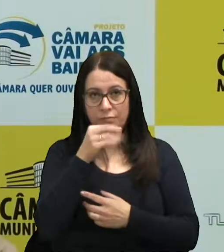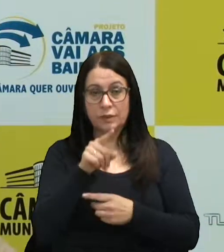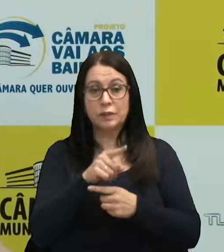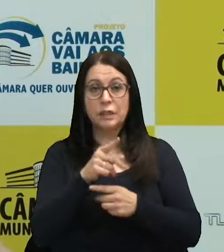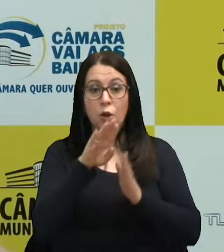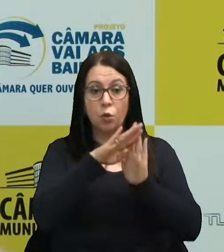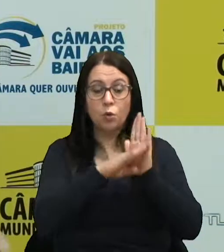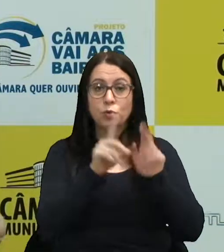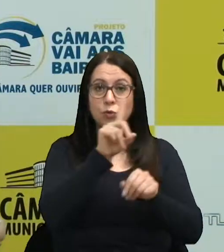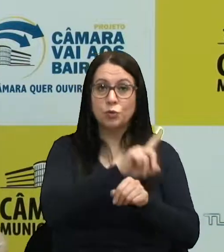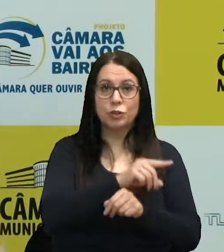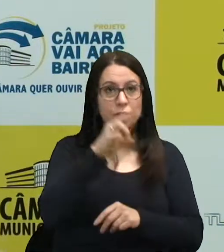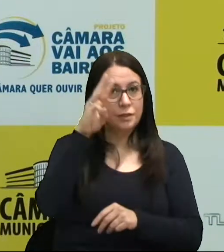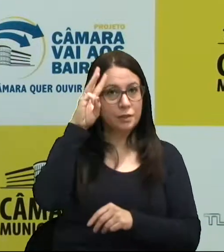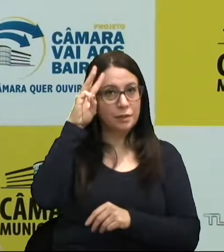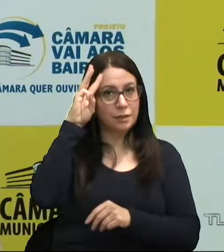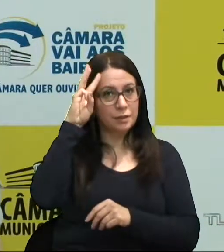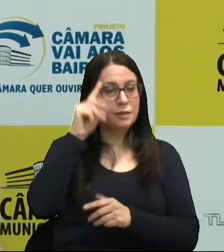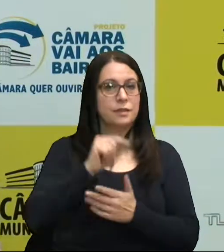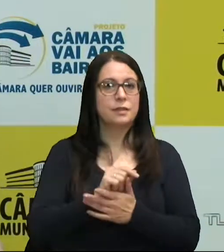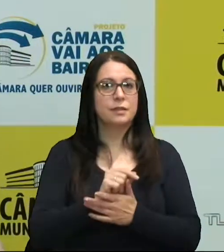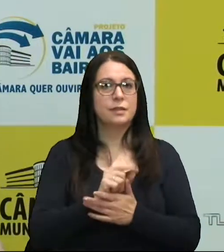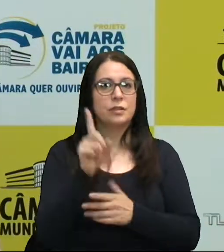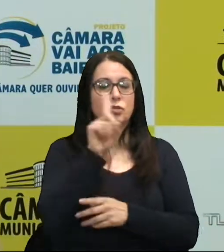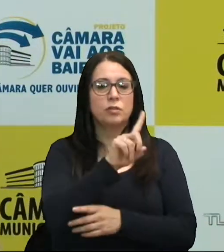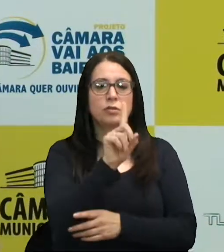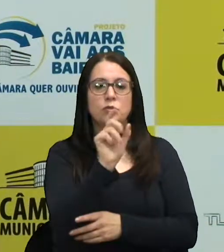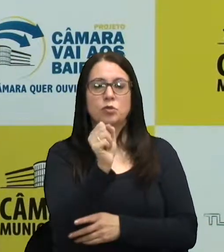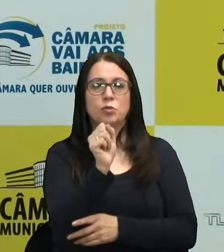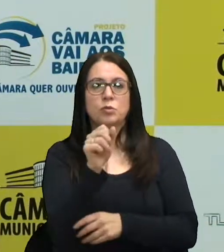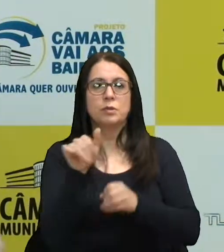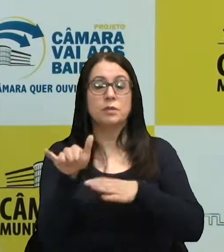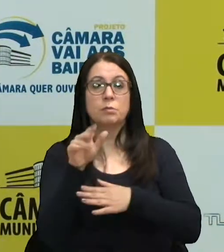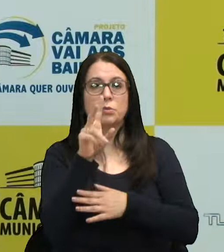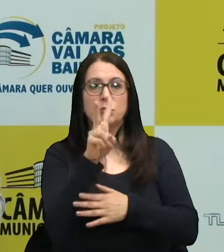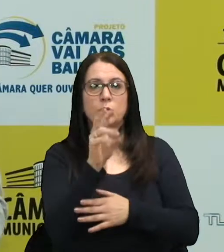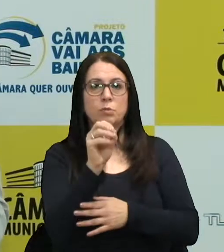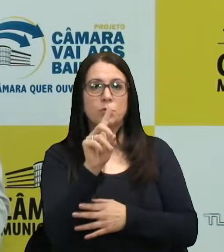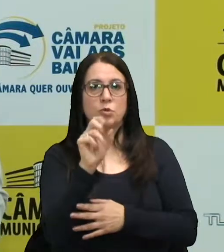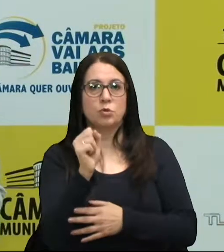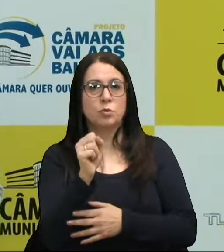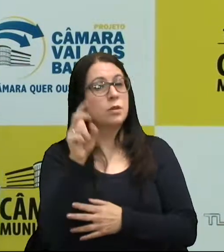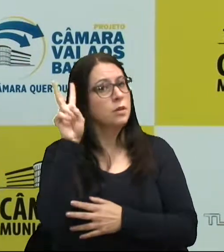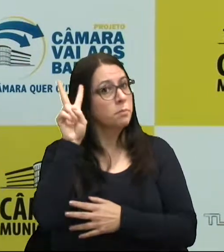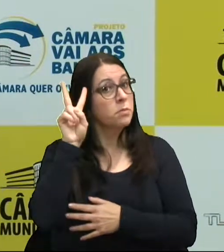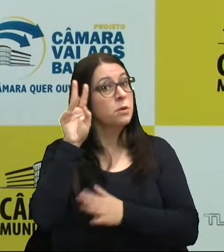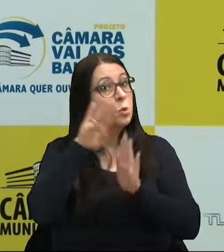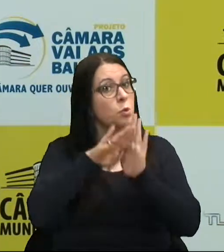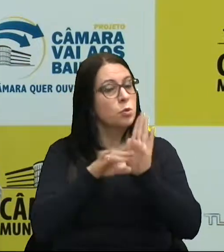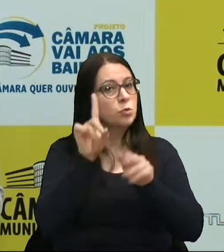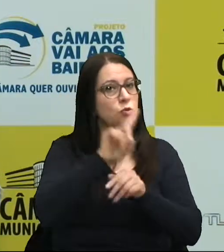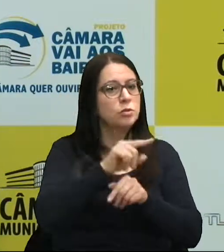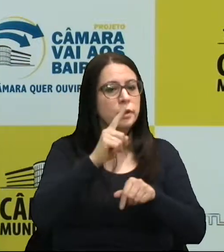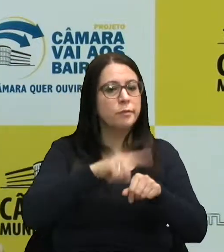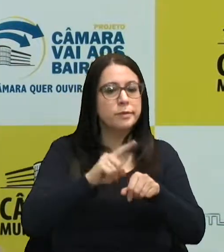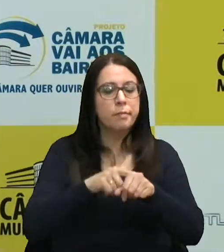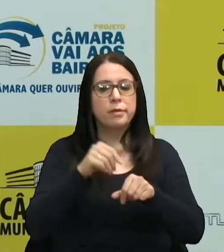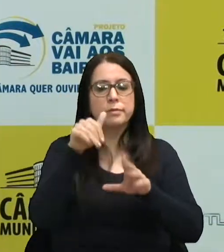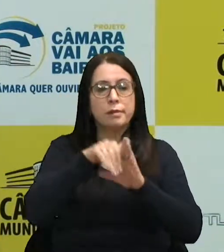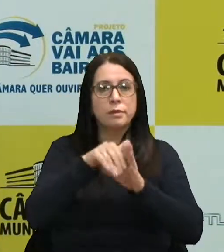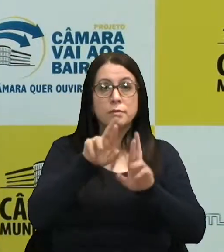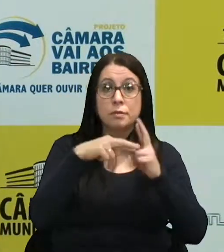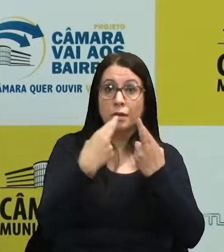ordem do dia desta terça-feira, dia 18 de setembro de 2018. Lembrando que a ordem do dia é o espaço dentro da